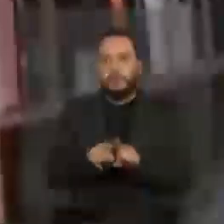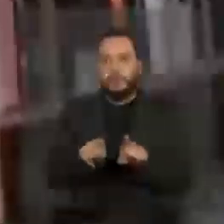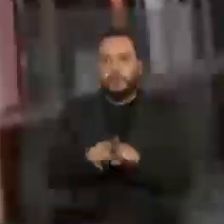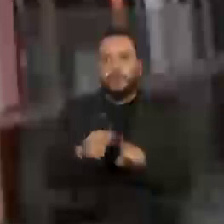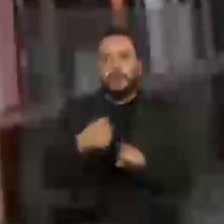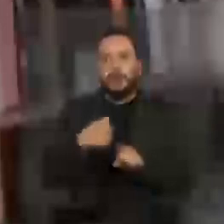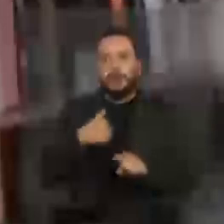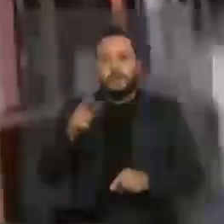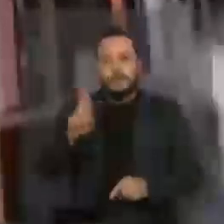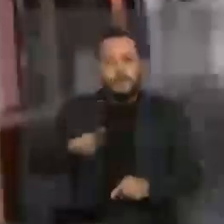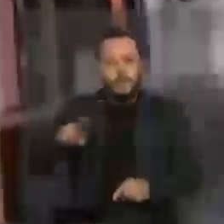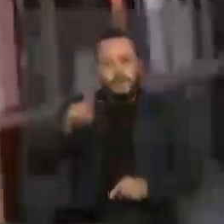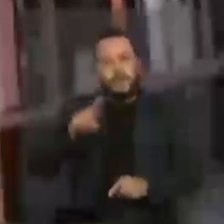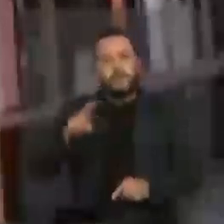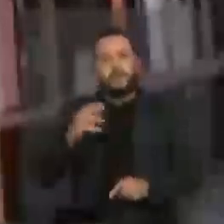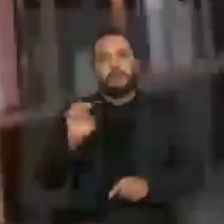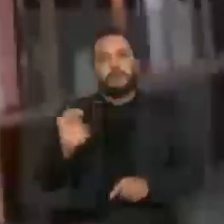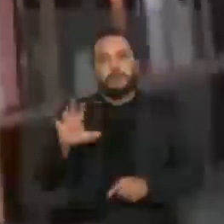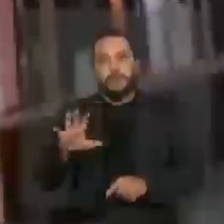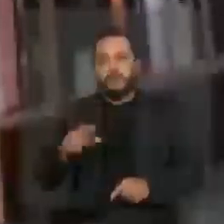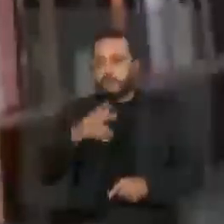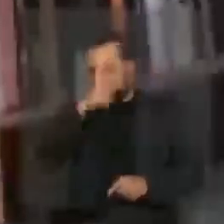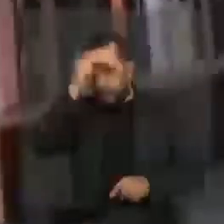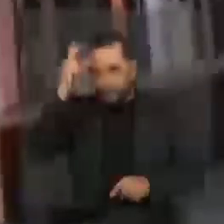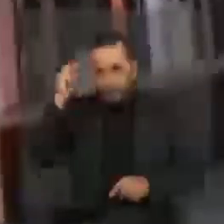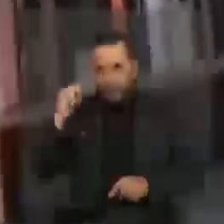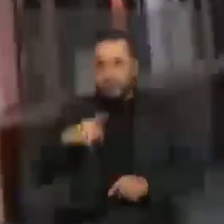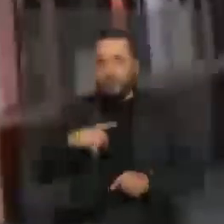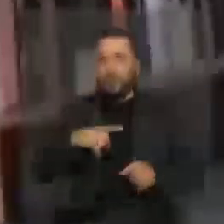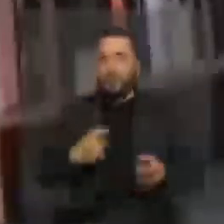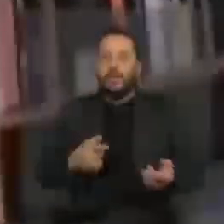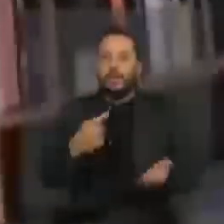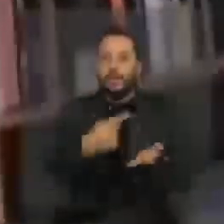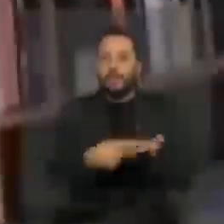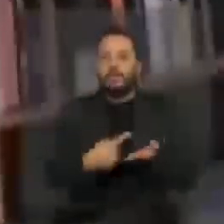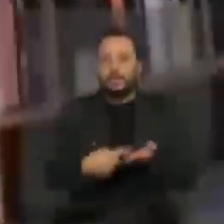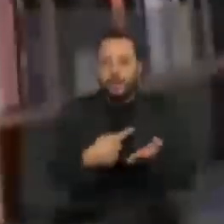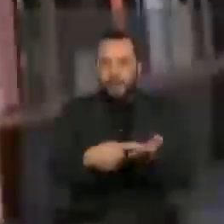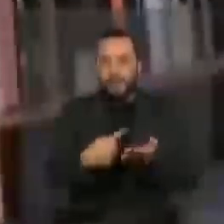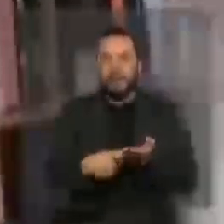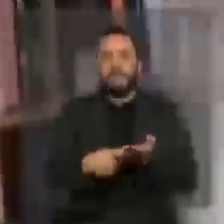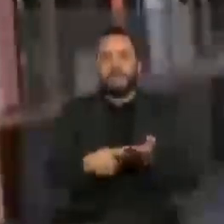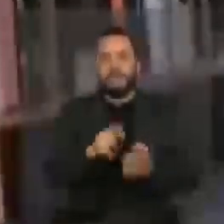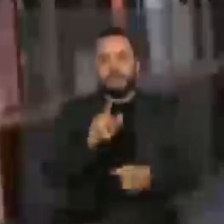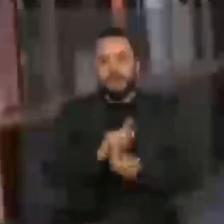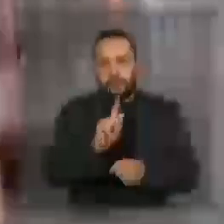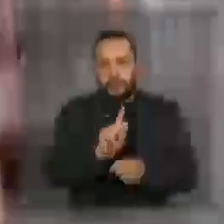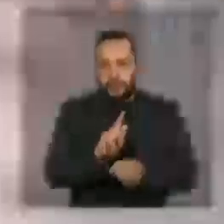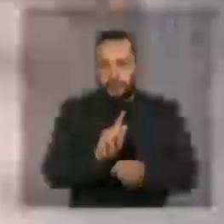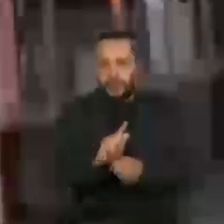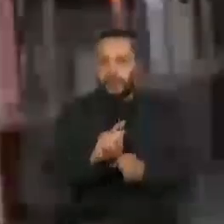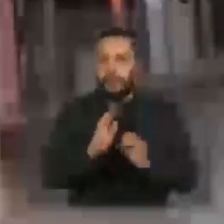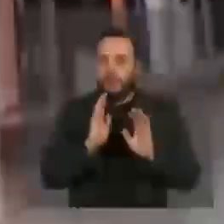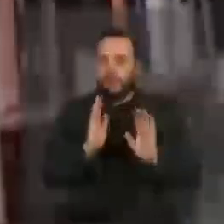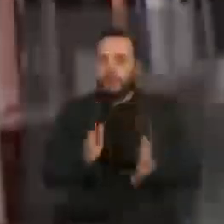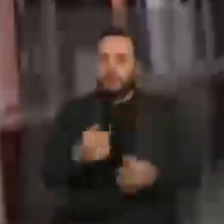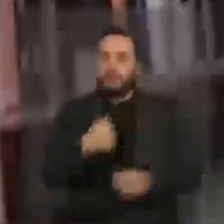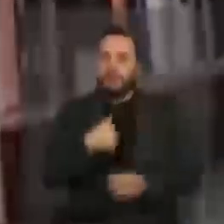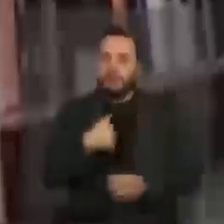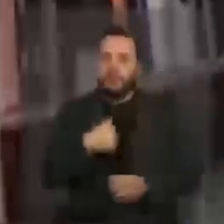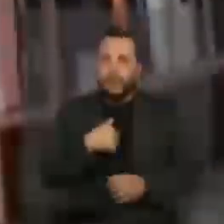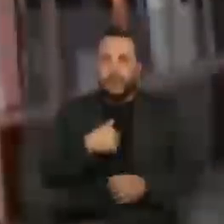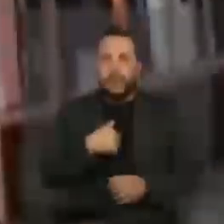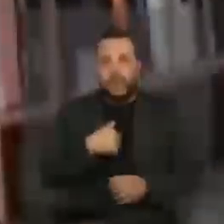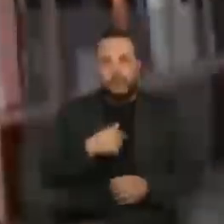Estado e do município, contrato de gestão com vistas à formação de parceria entre as partes para o fomento e execução de atividades dirigidas às